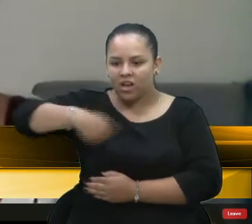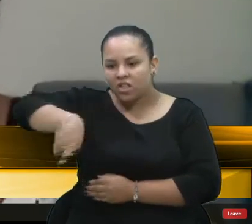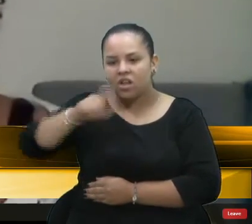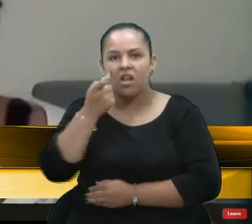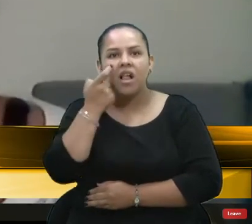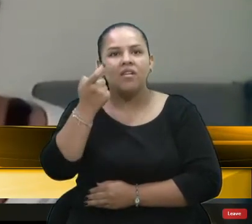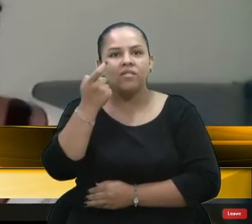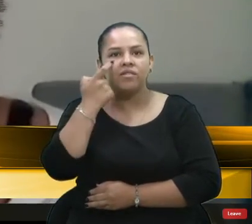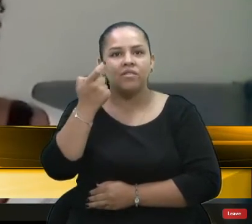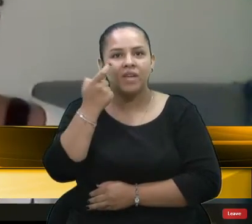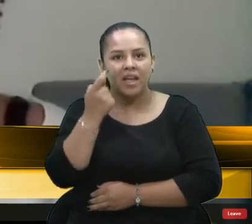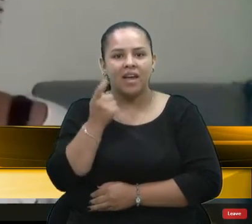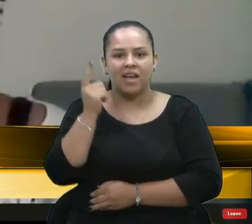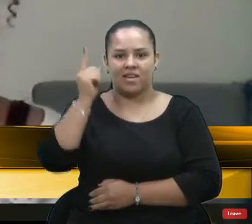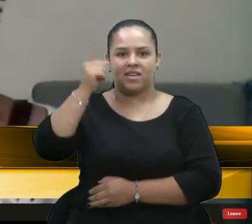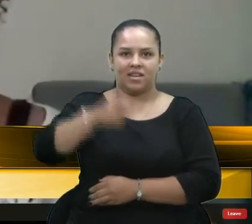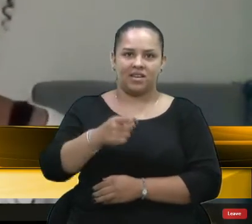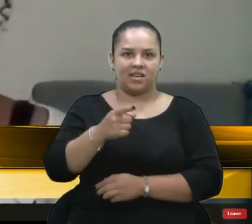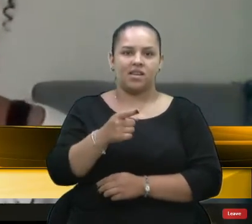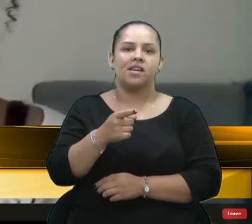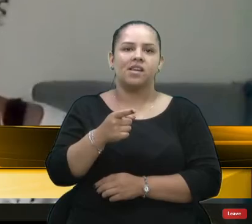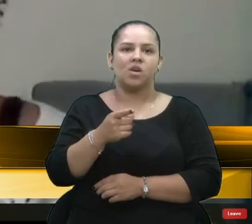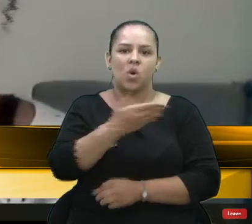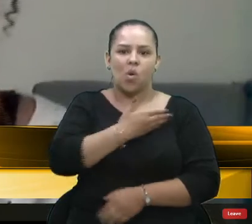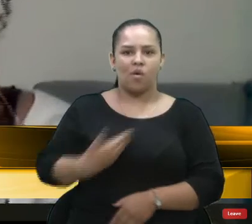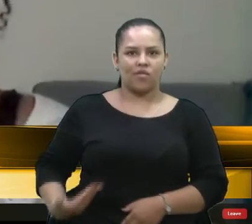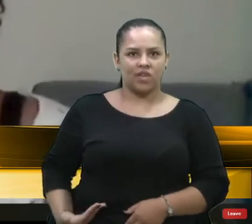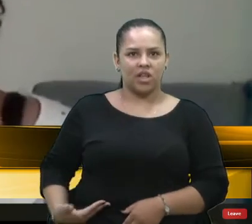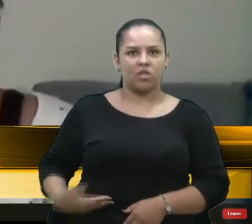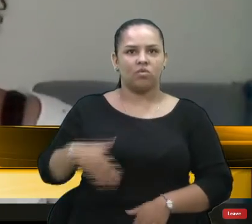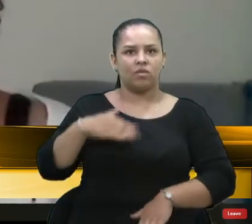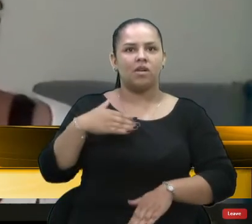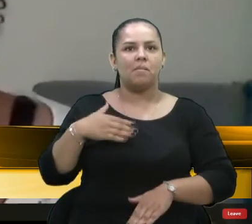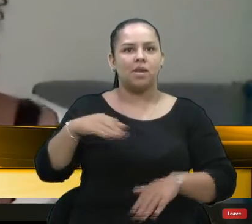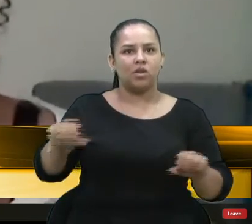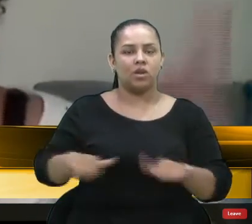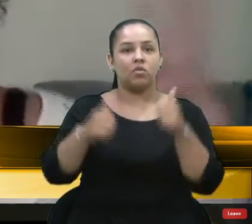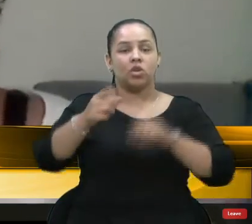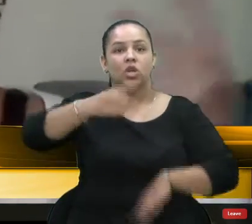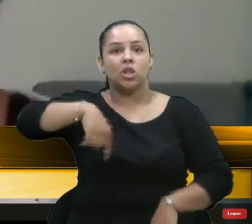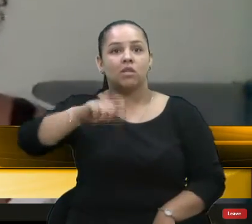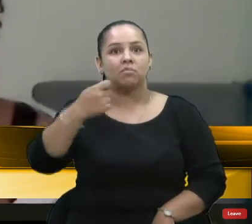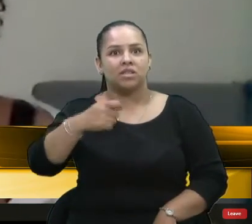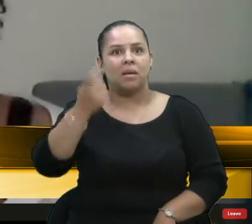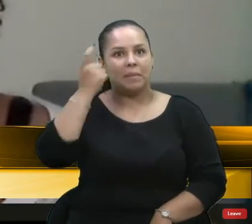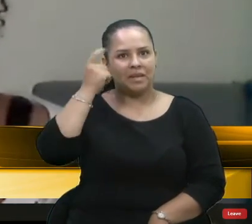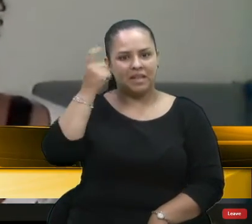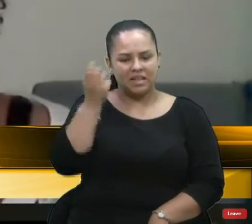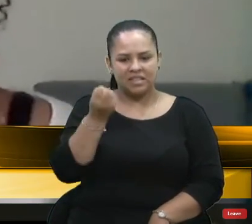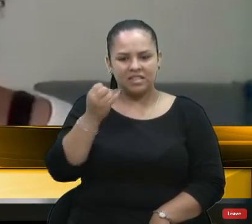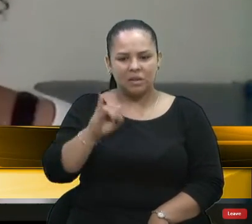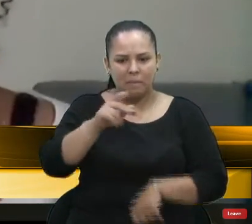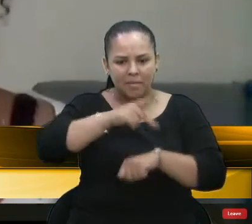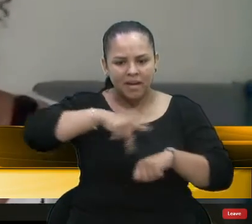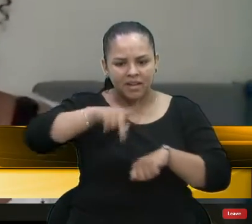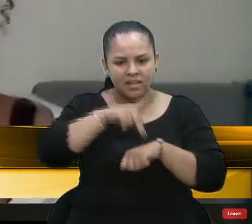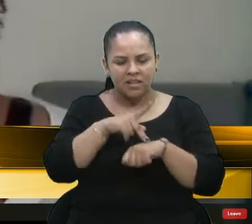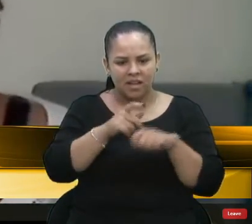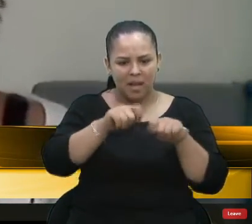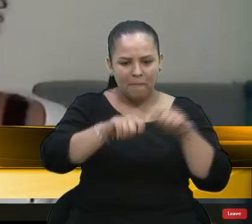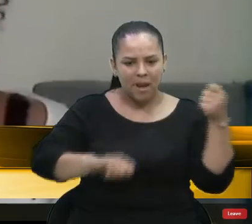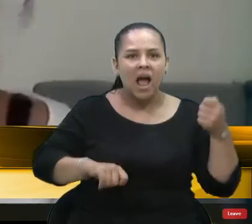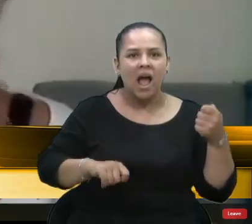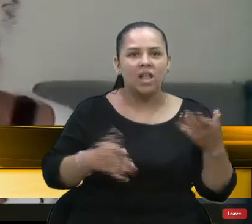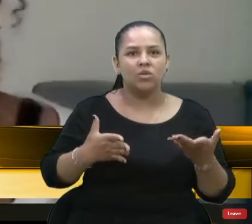fato, uma medida cabível por parte do governo federal. O que a gente tem que pensar? Se o país de fato está quebrado, que se então priorize